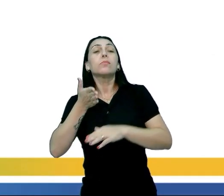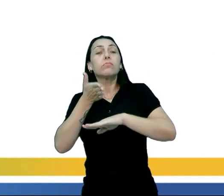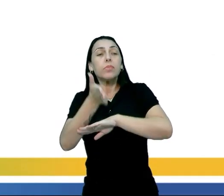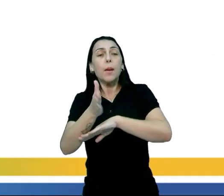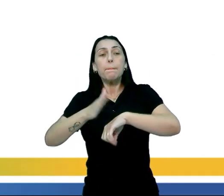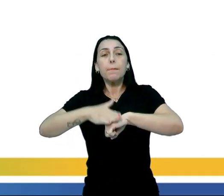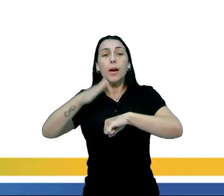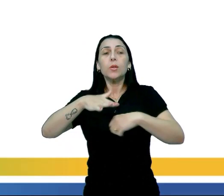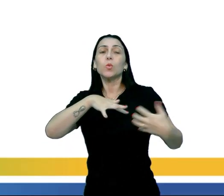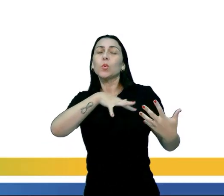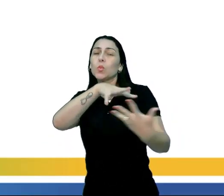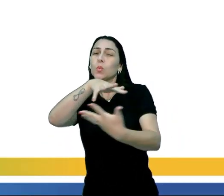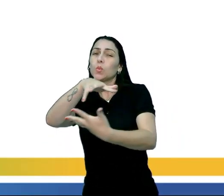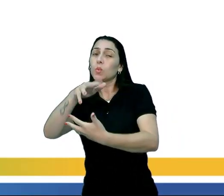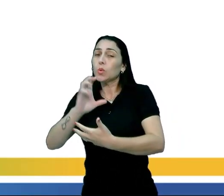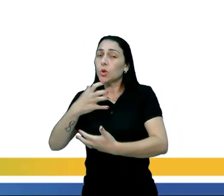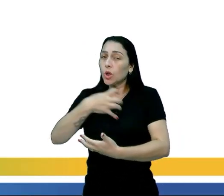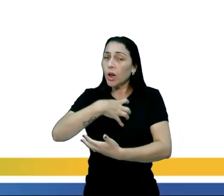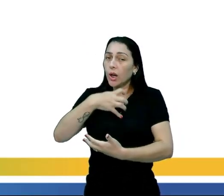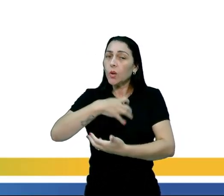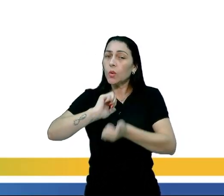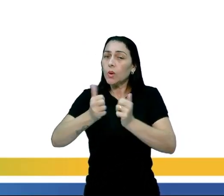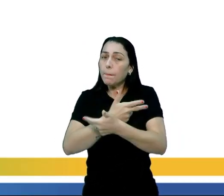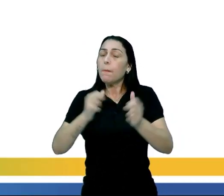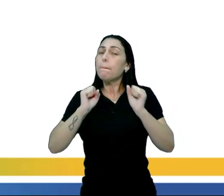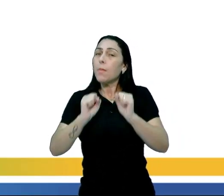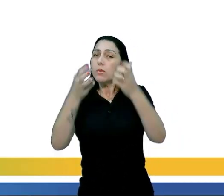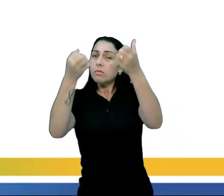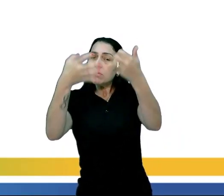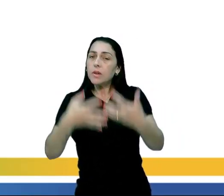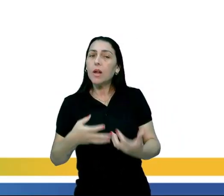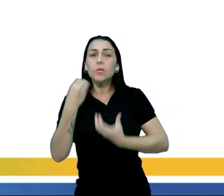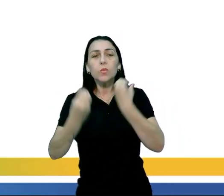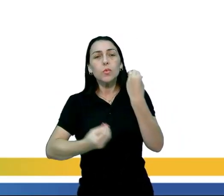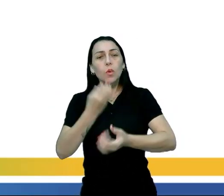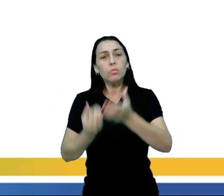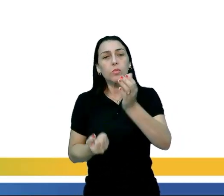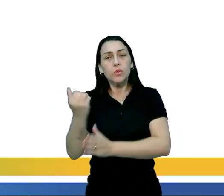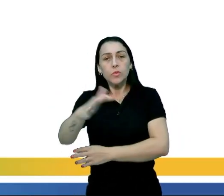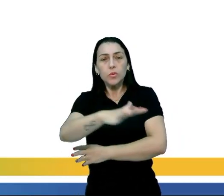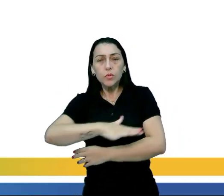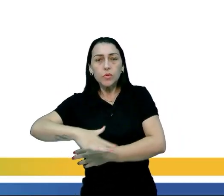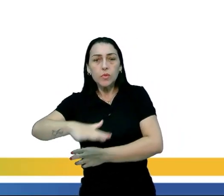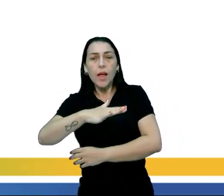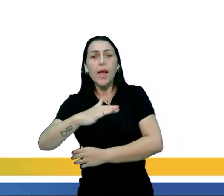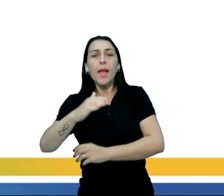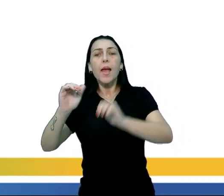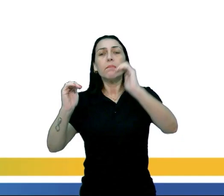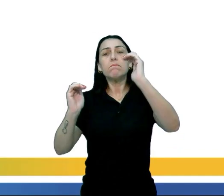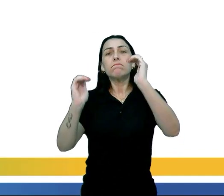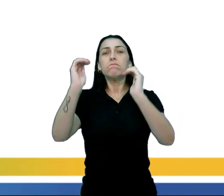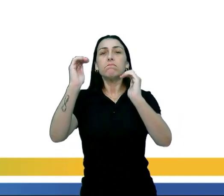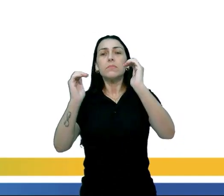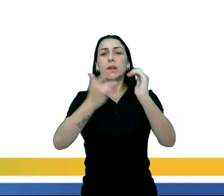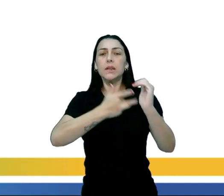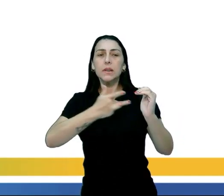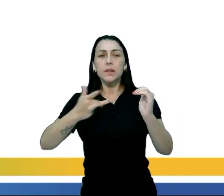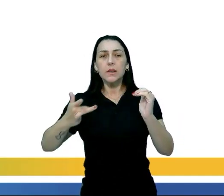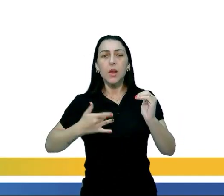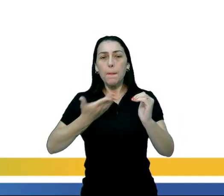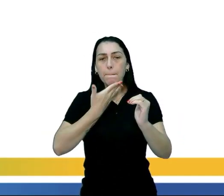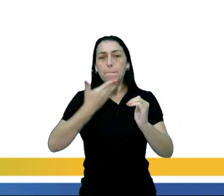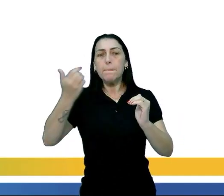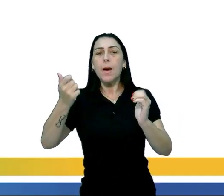mais um pouquinho, porque de todo modo, o esporte pode ser definido como um fenômeno social que visa equilibrar a saúde